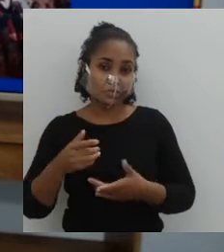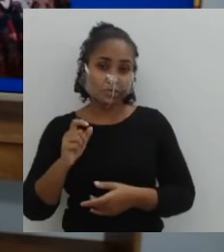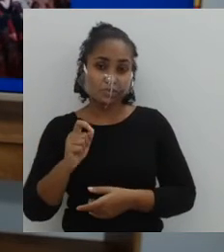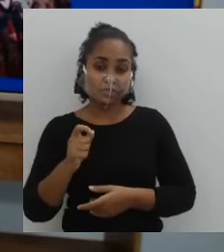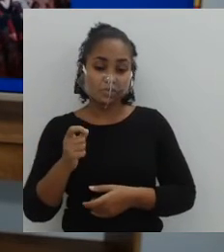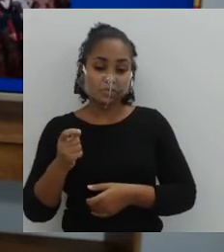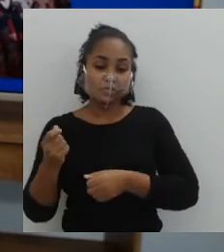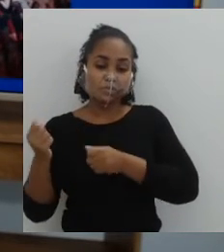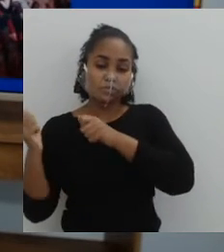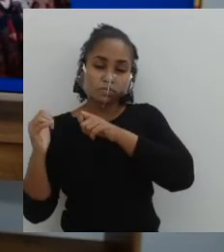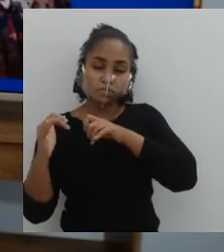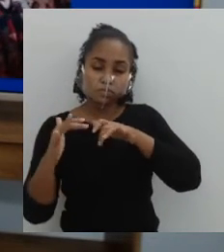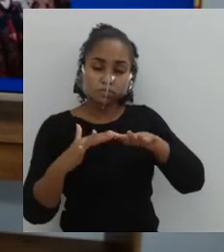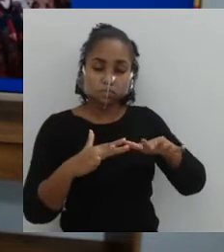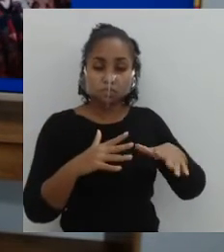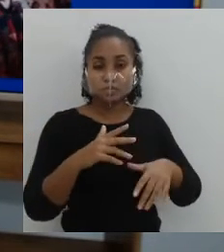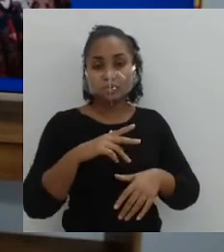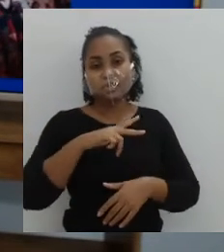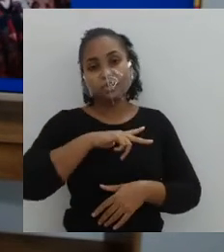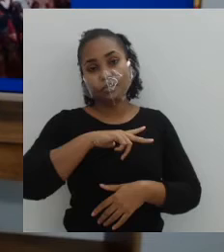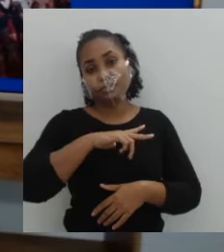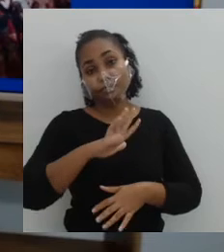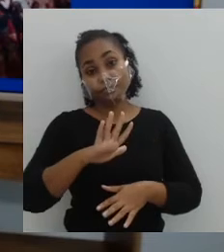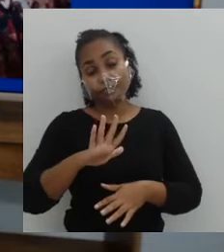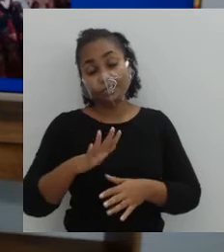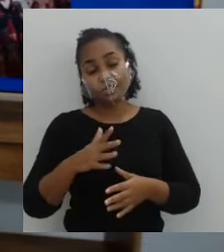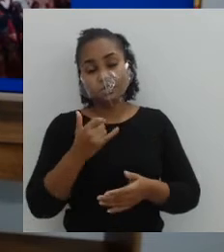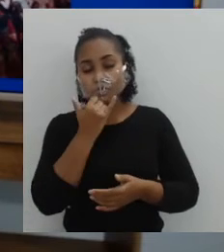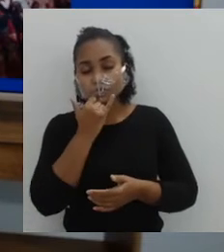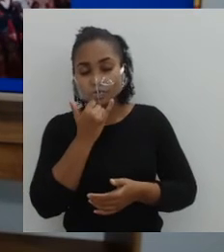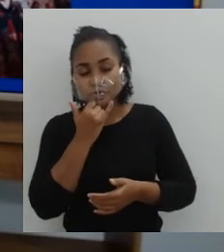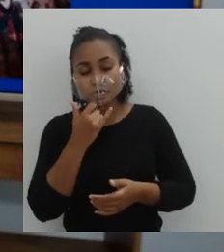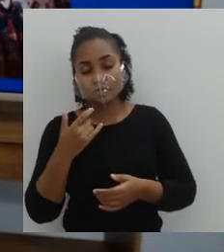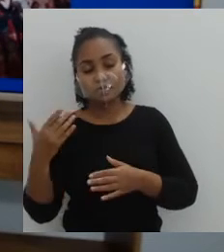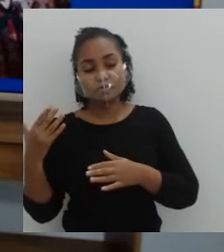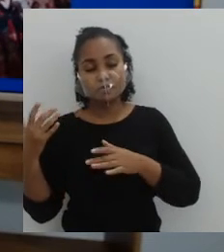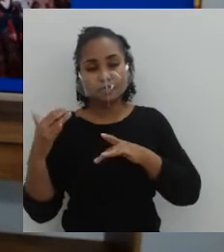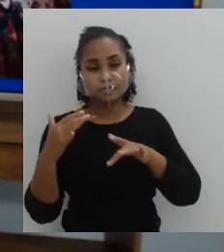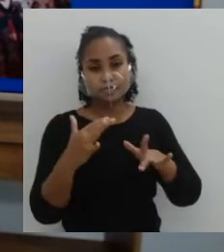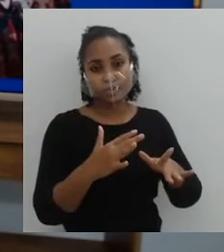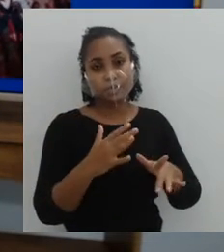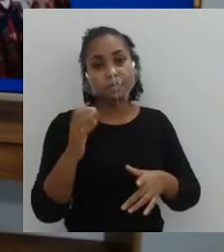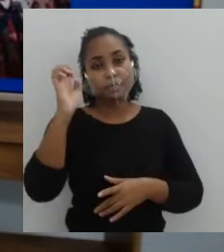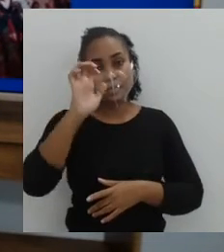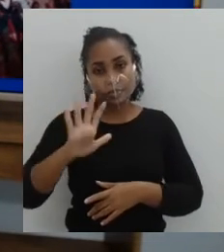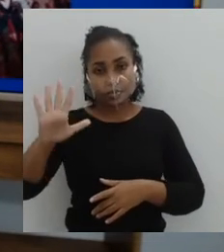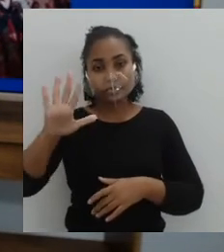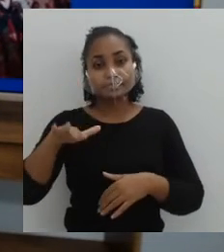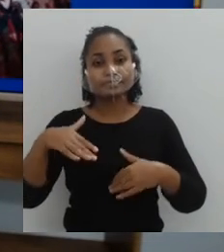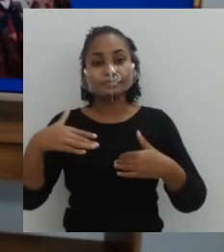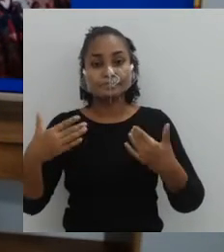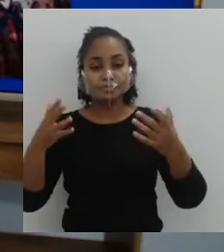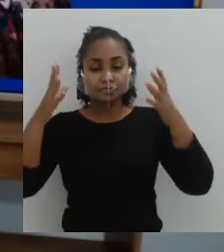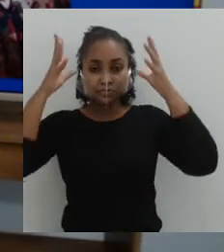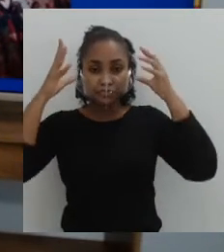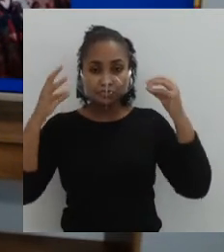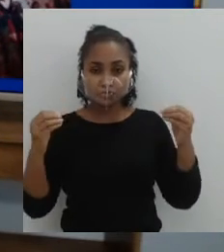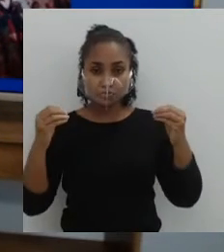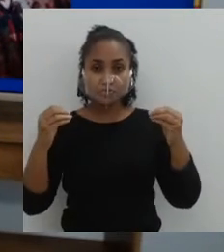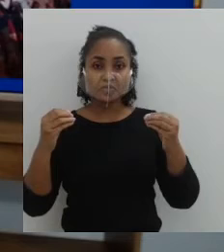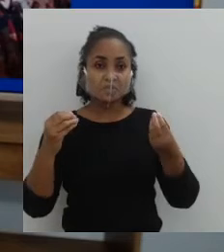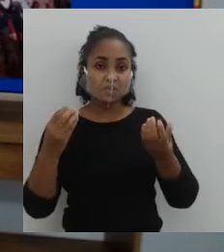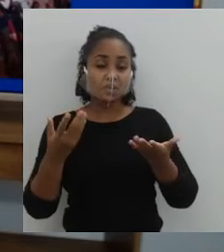a Holanda, em Portugal. Então, na Europa. Então, os holandeses chegam, permeiam